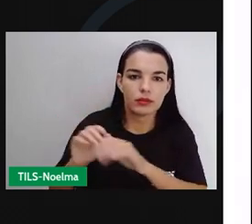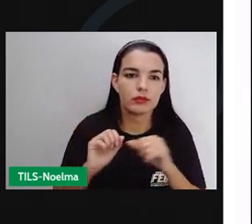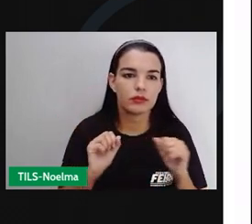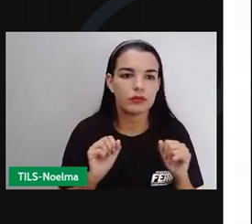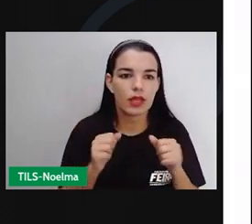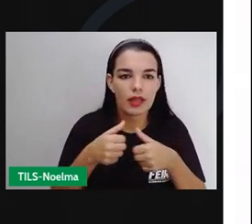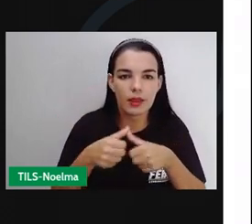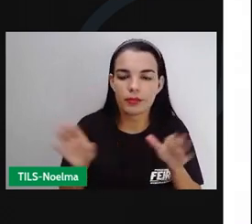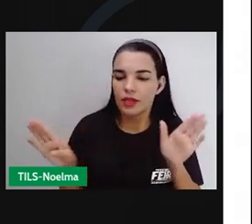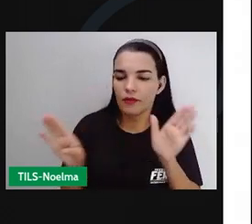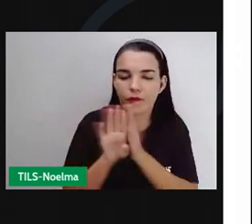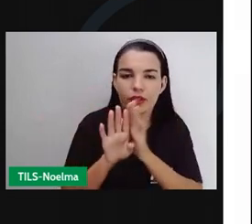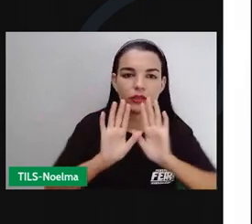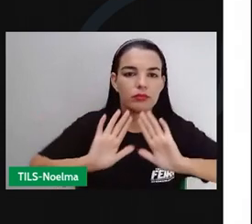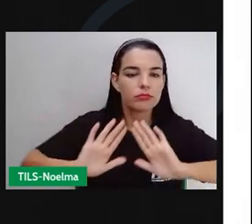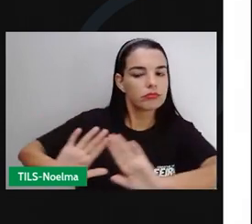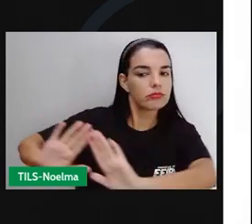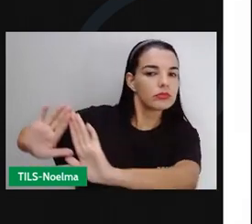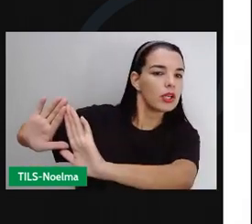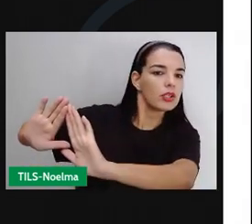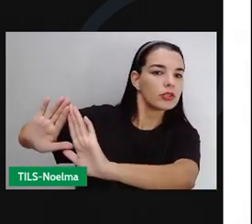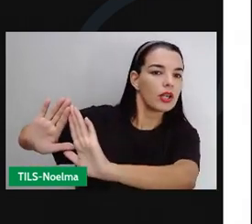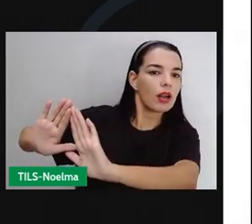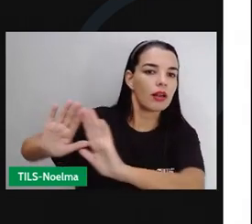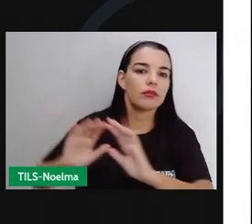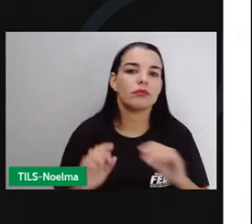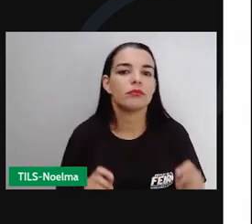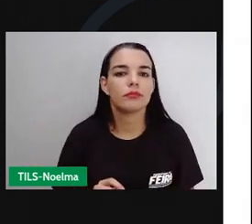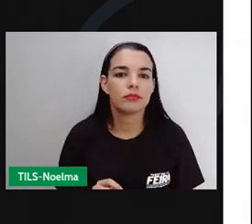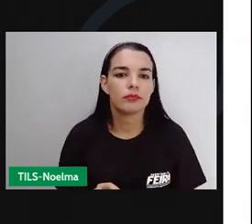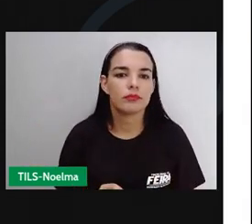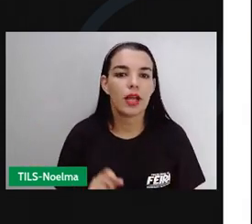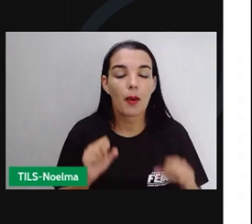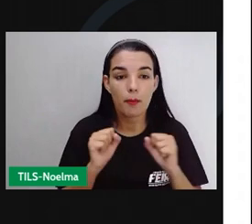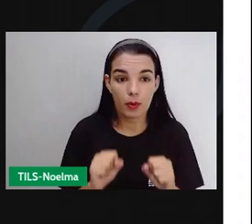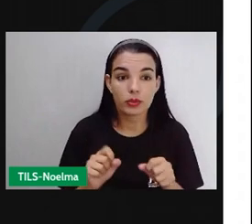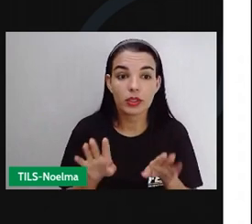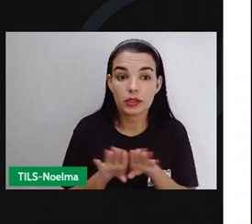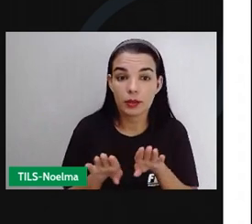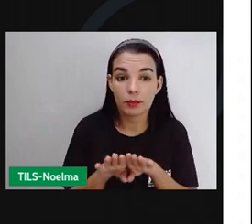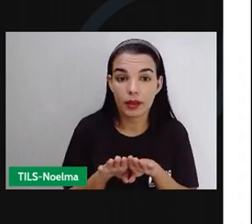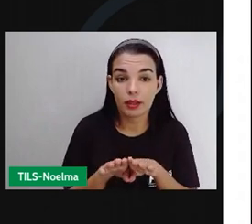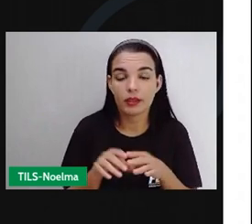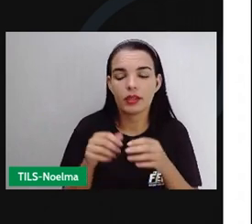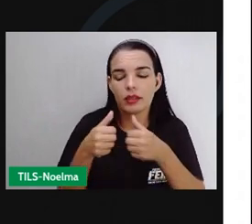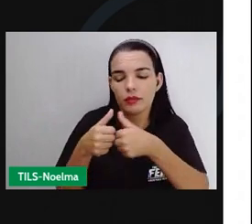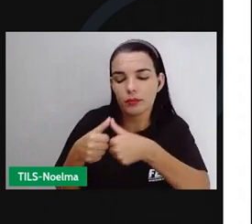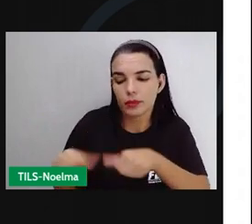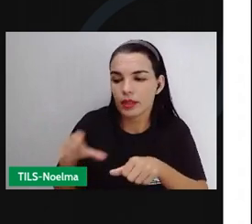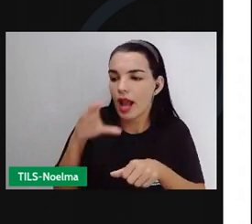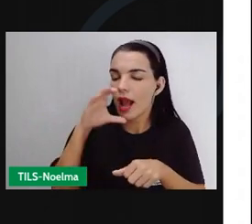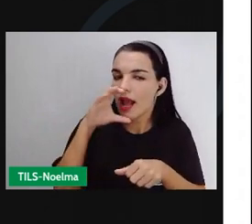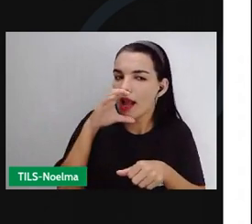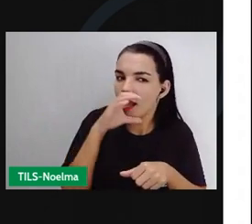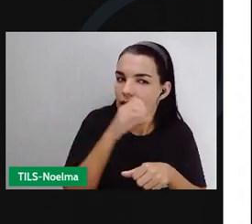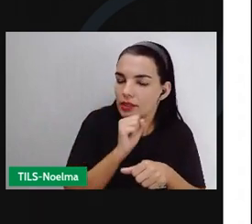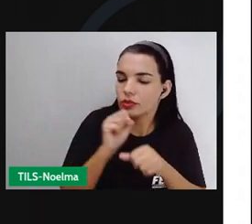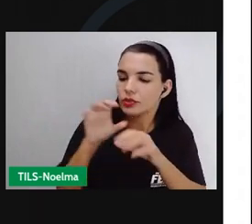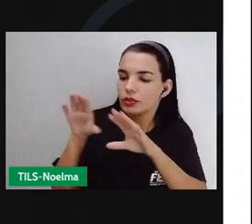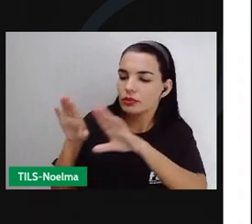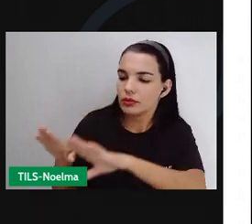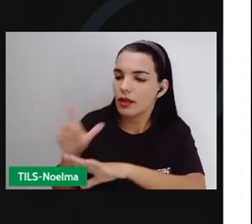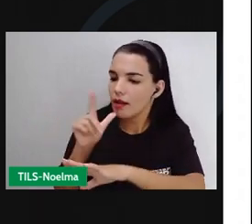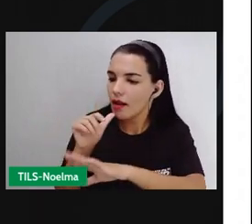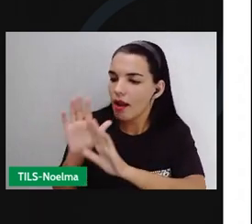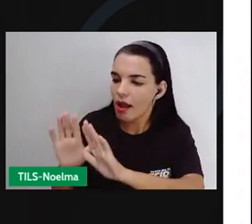E fecho a porta e esqueço dela. Você também pode usar o forno desligado, claro. Coloca a água quente lá dentro, coloca a massa, fecha e deixa